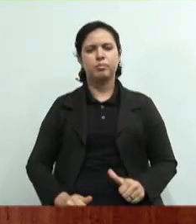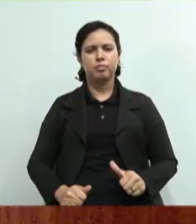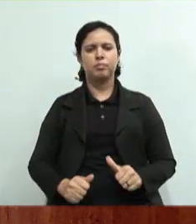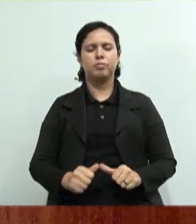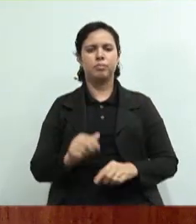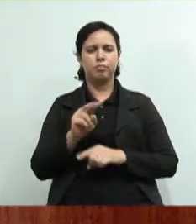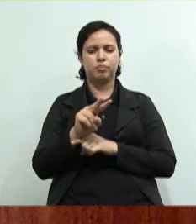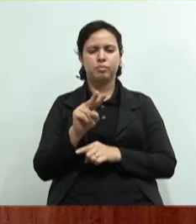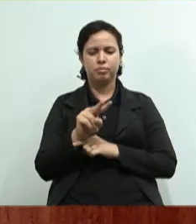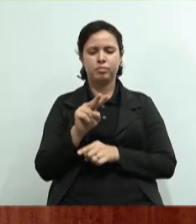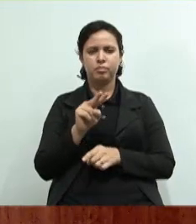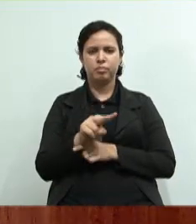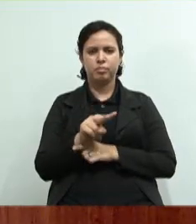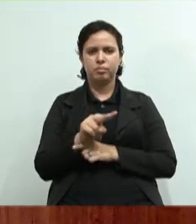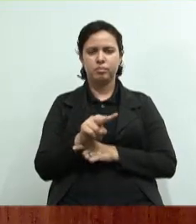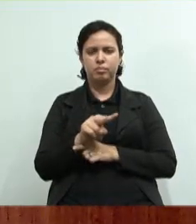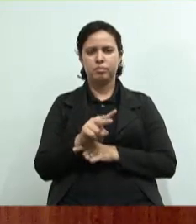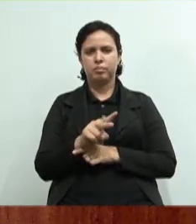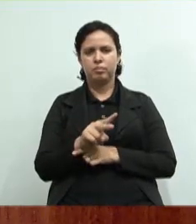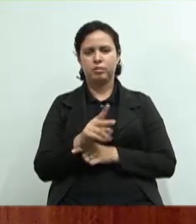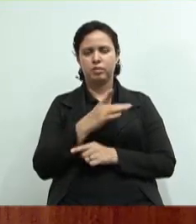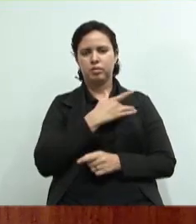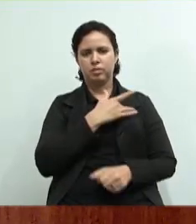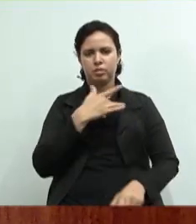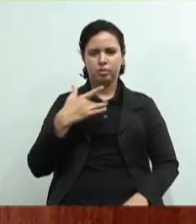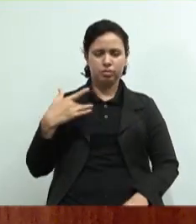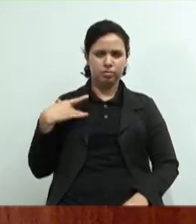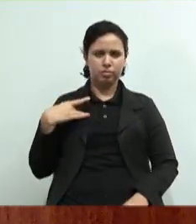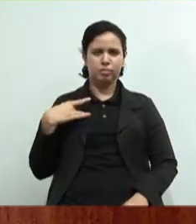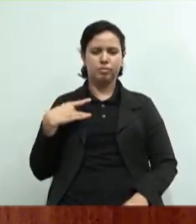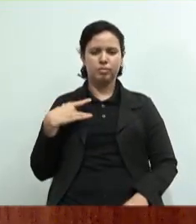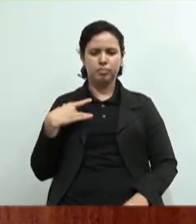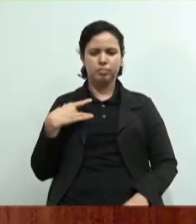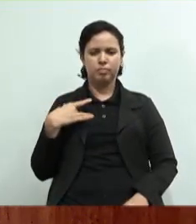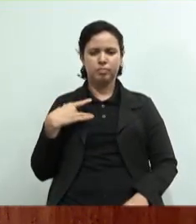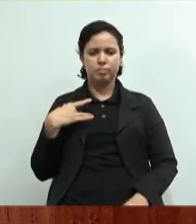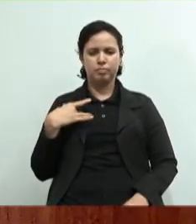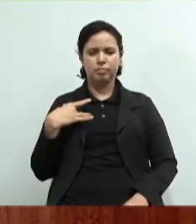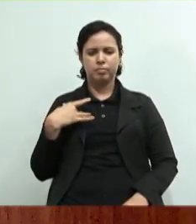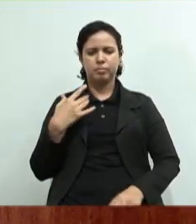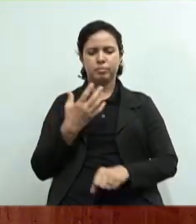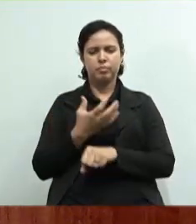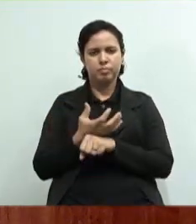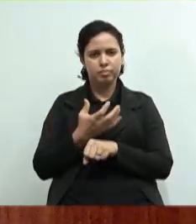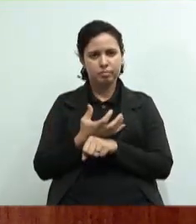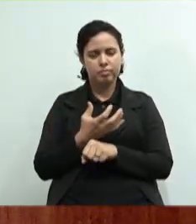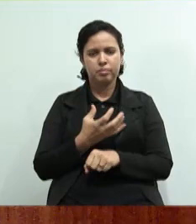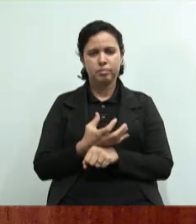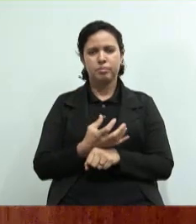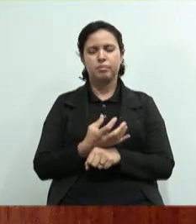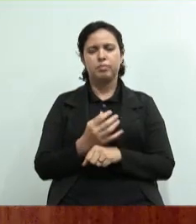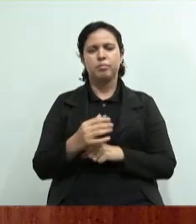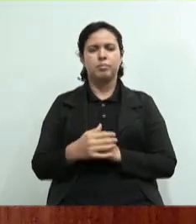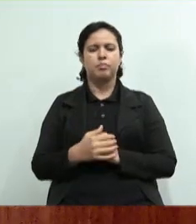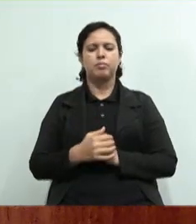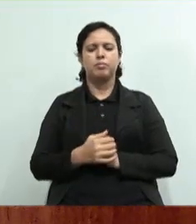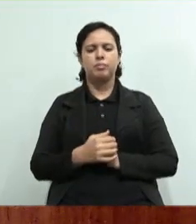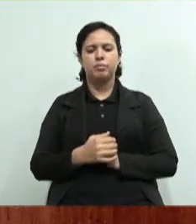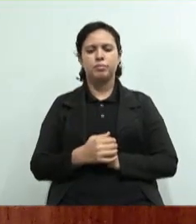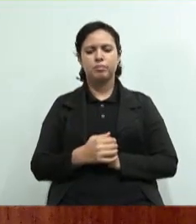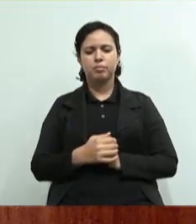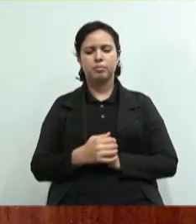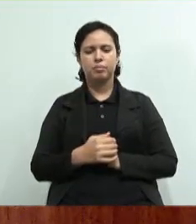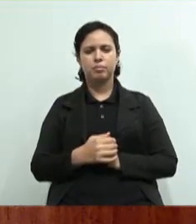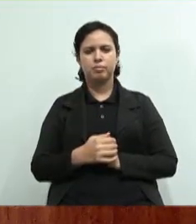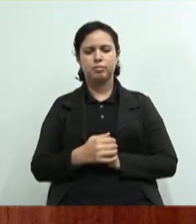conservação. E o senso de saúde, o senso de disciplina. Eu pulei um aqui, né?